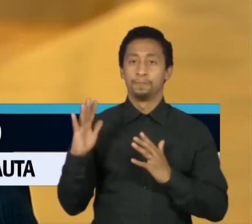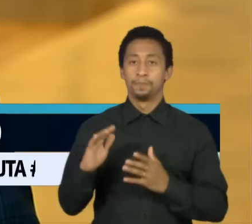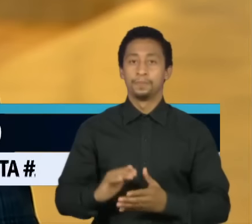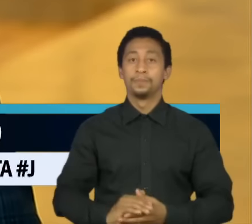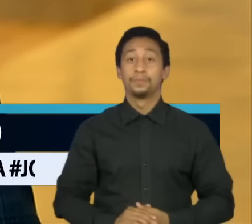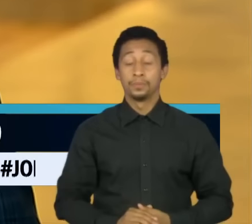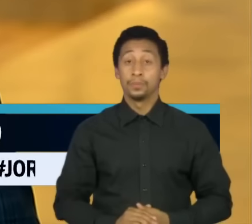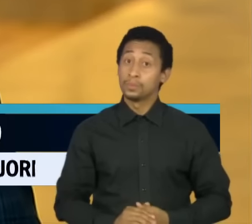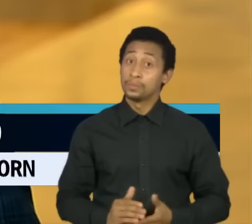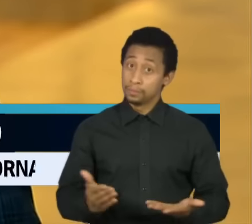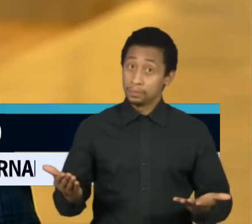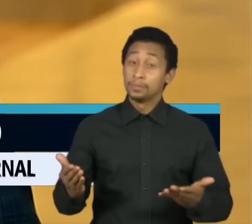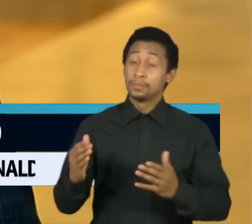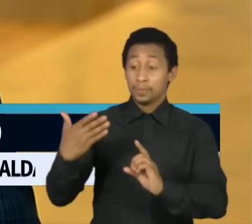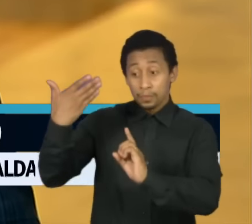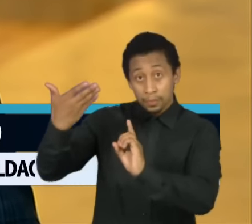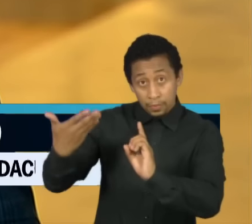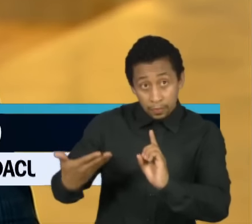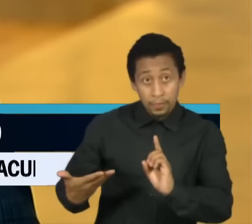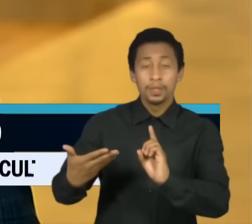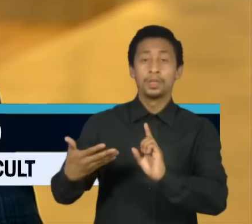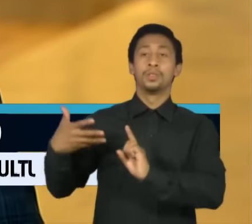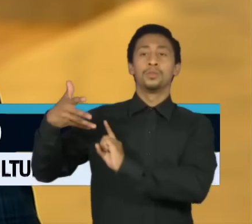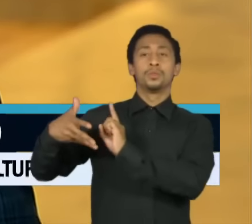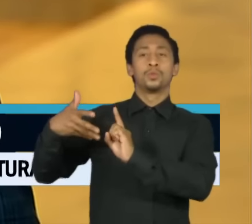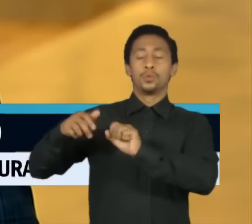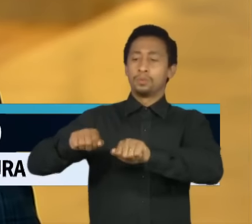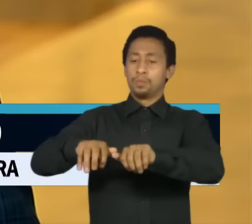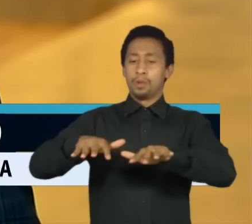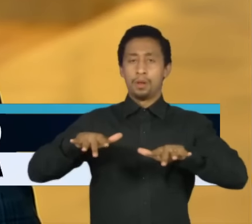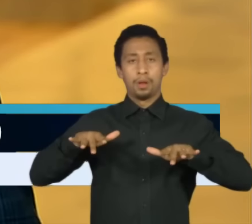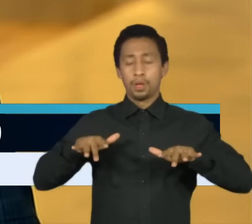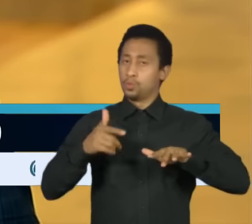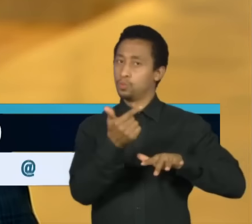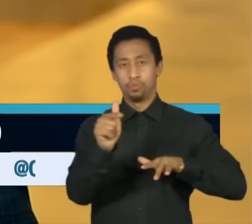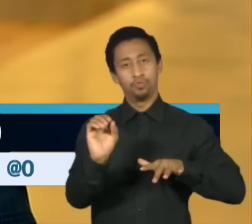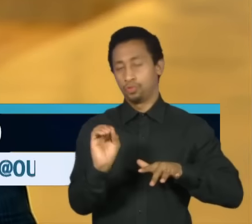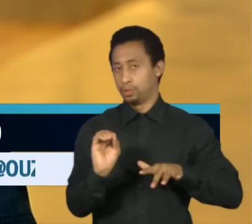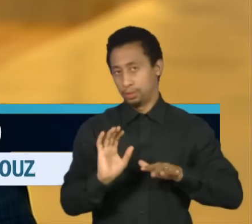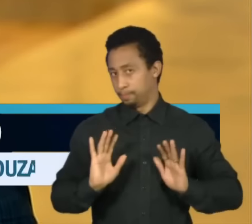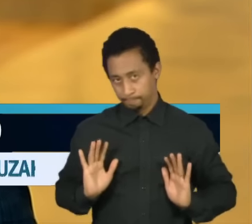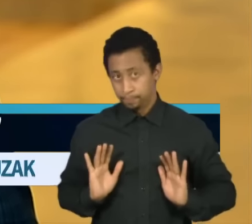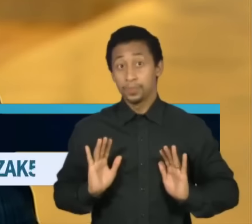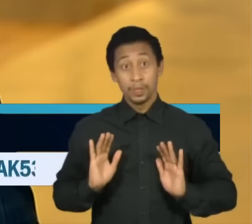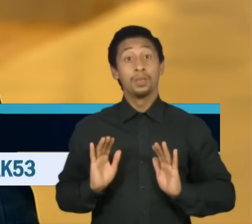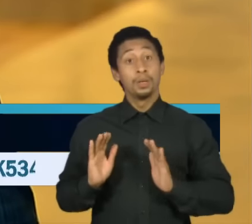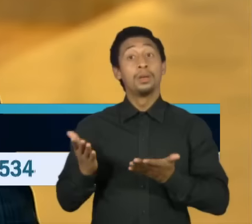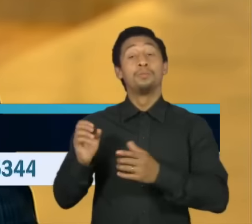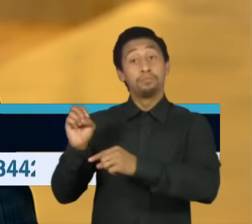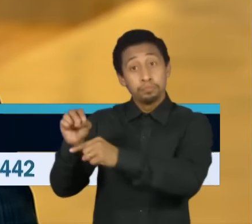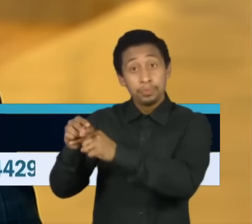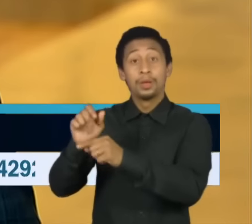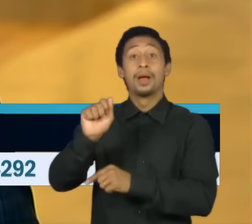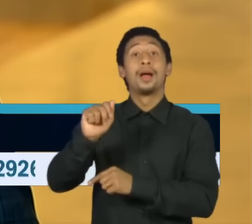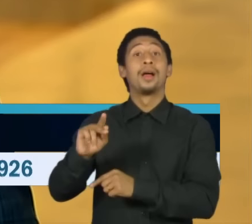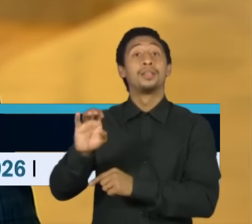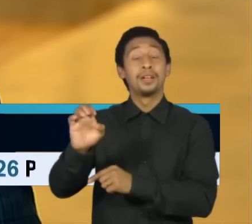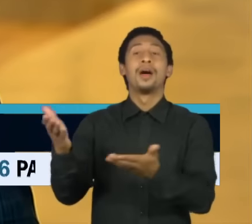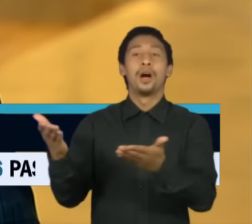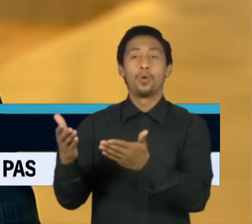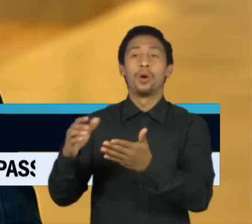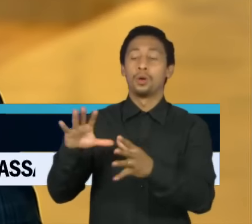Como de praxe, a cerimônia não contou com discursos em plenário. Com a chegada de André Mendonça, o STF volta a ter 11 integrantes. A